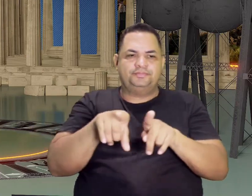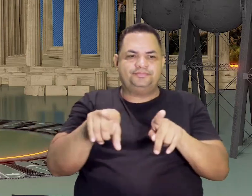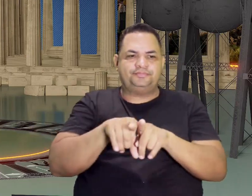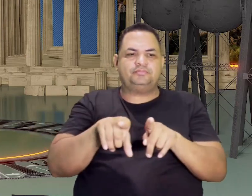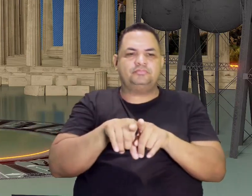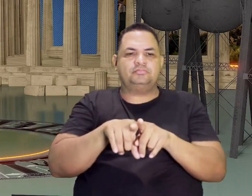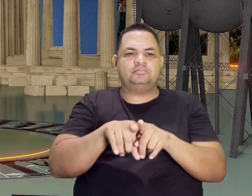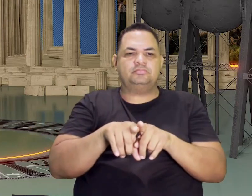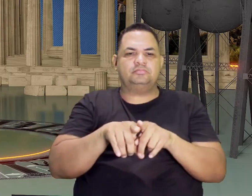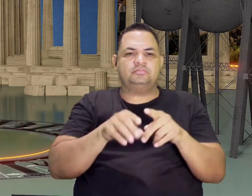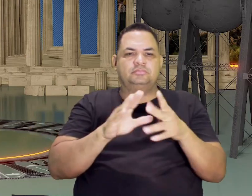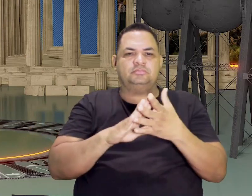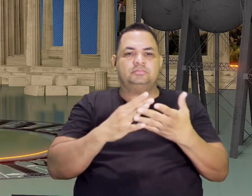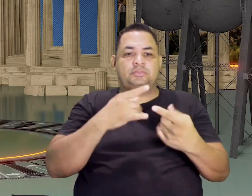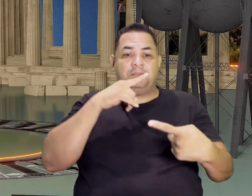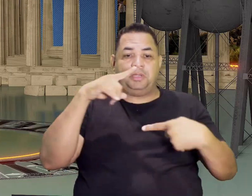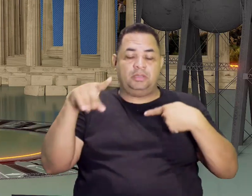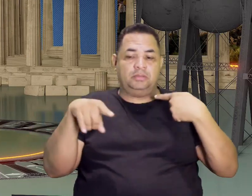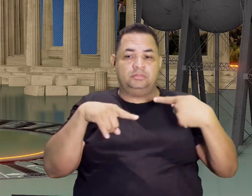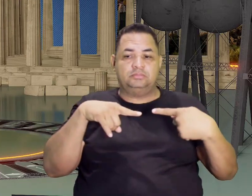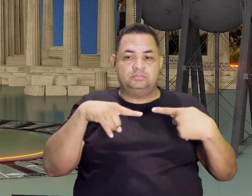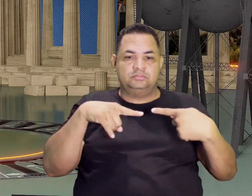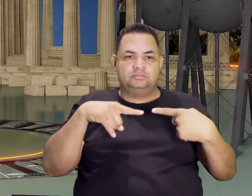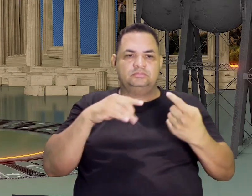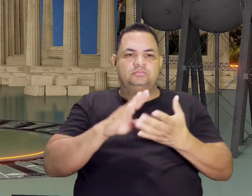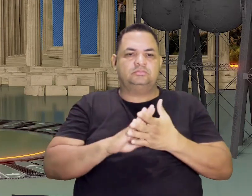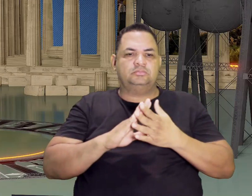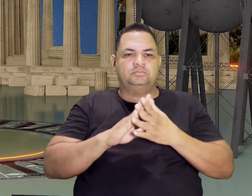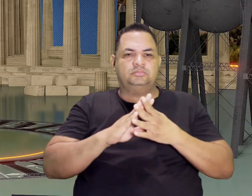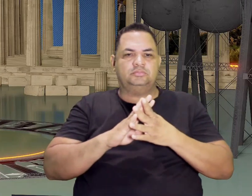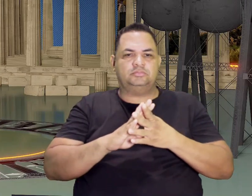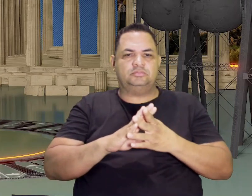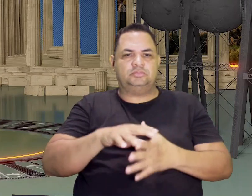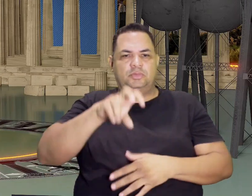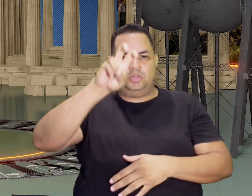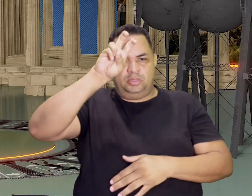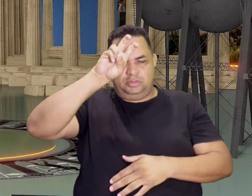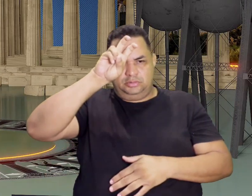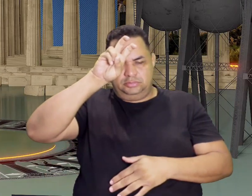deixa de focar também os egípcios,